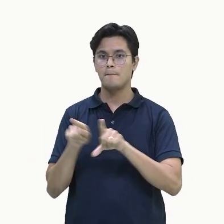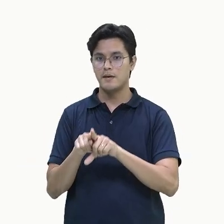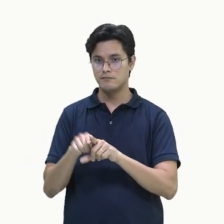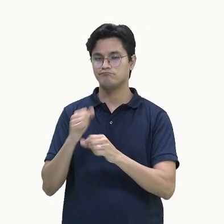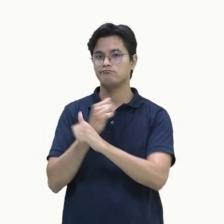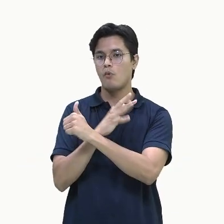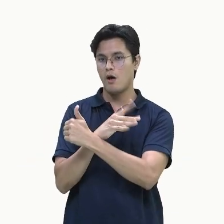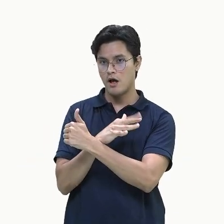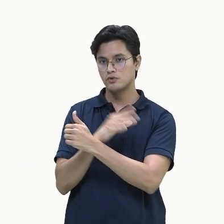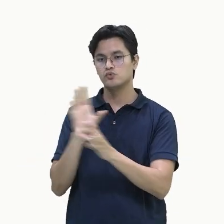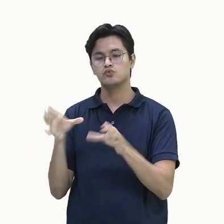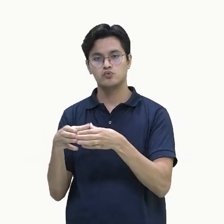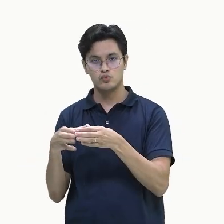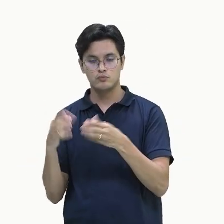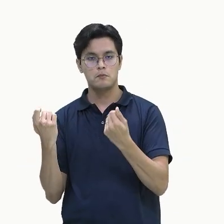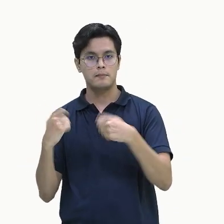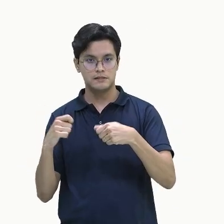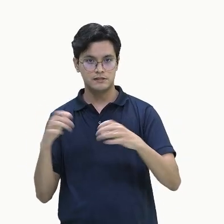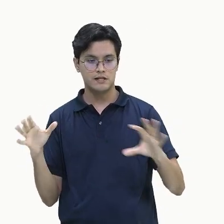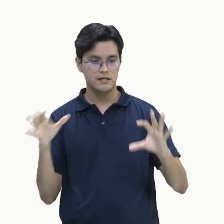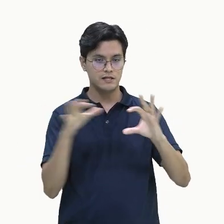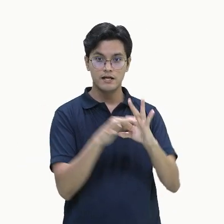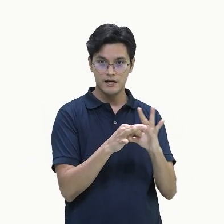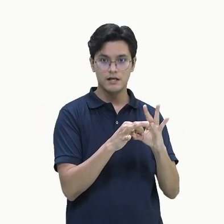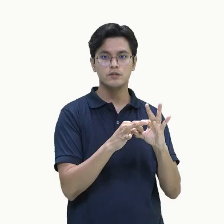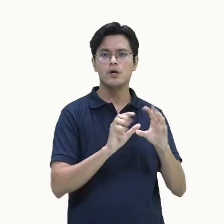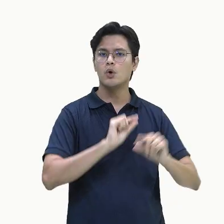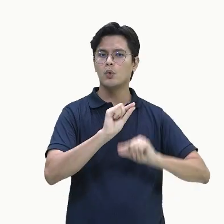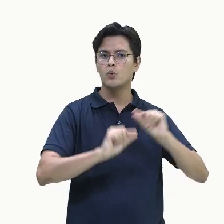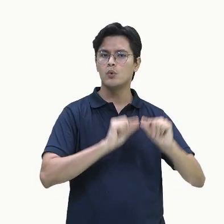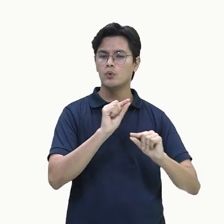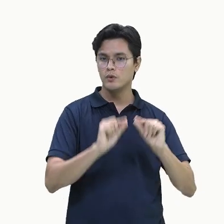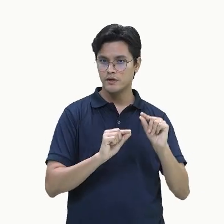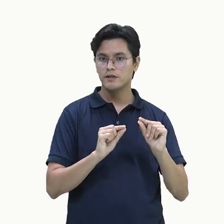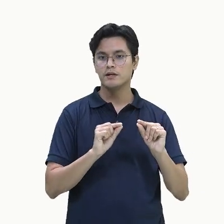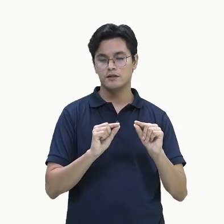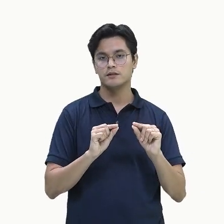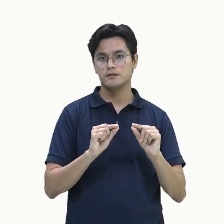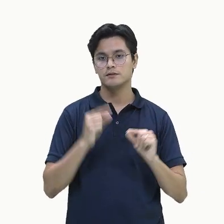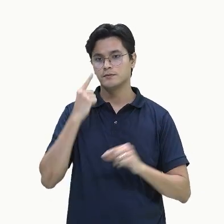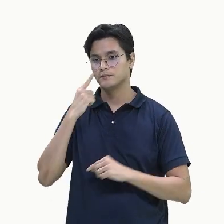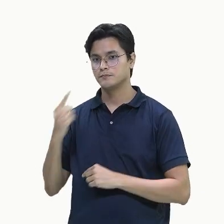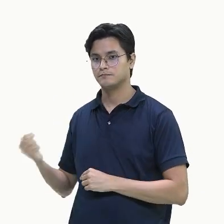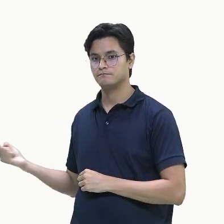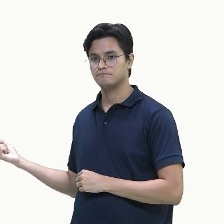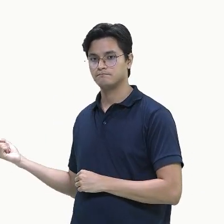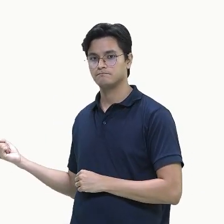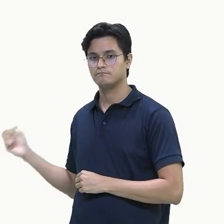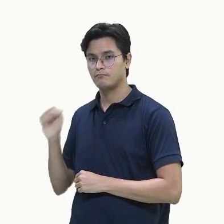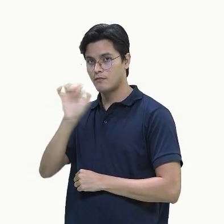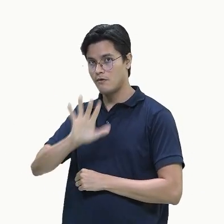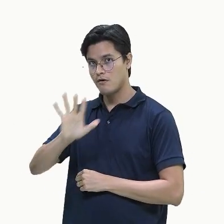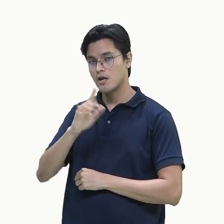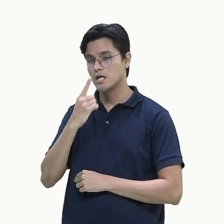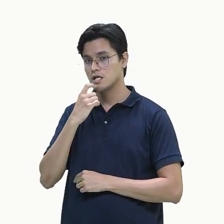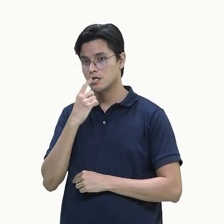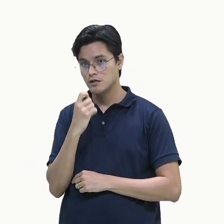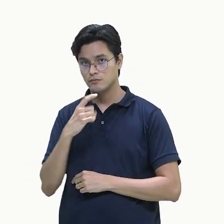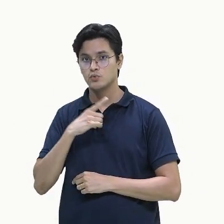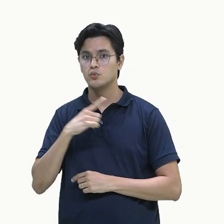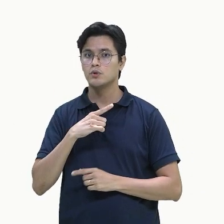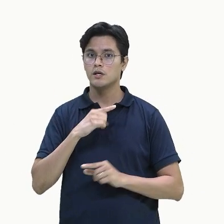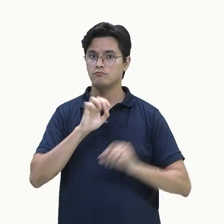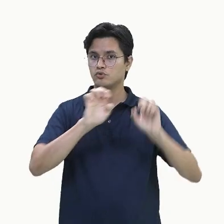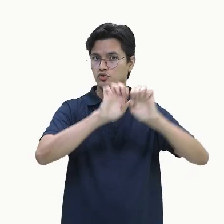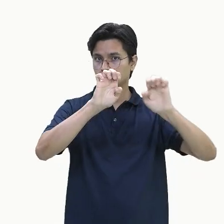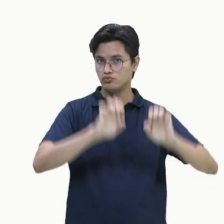aí, esse carbono, ele pode estar ligado, aqui como você está vendo, em uma cadeia